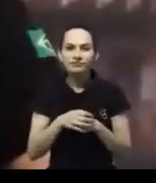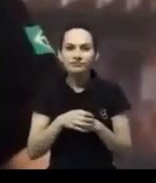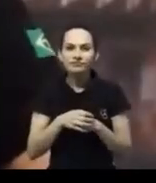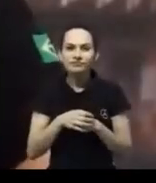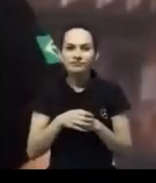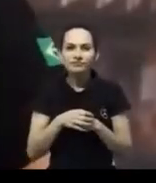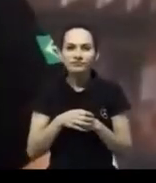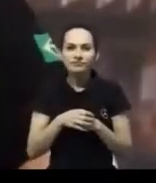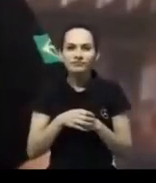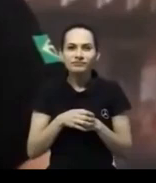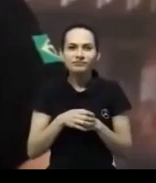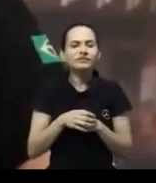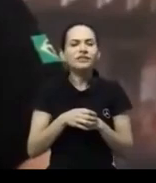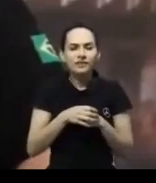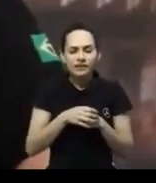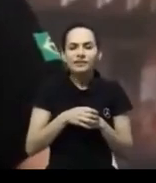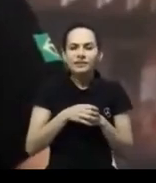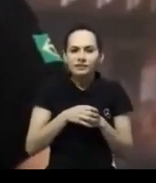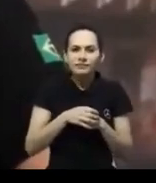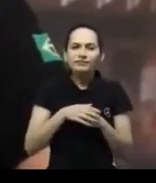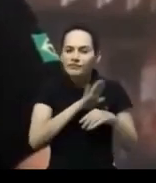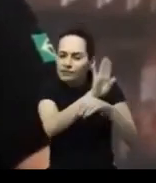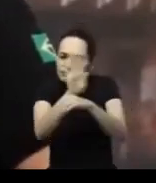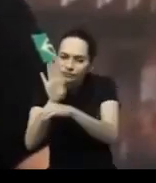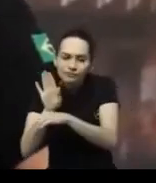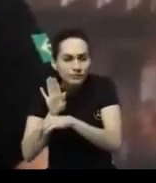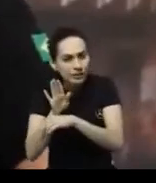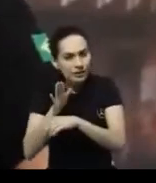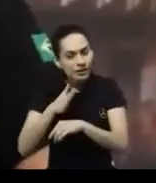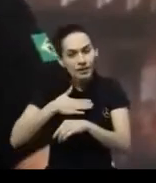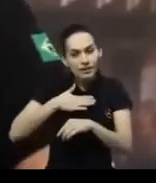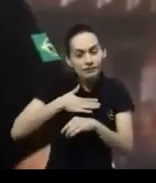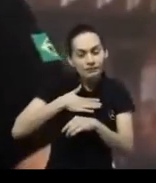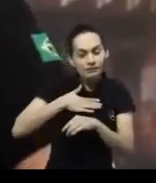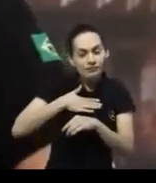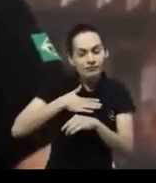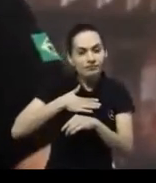ela foi o meu meio de sustento, né? Foi